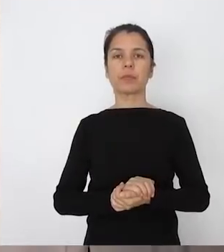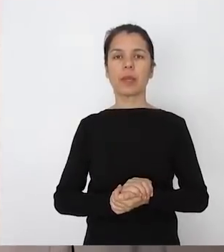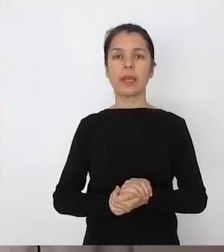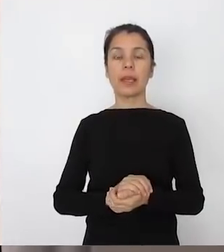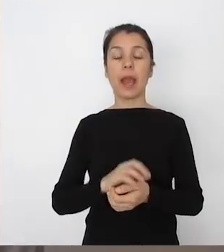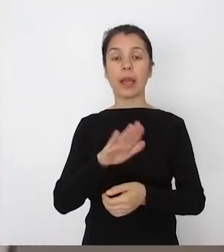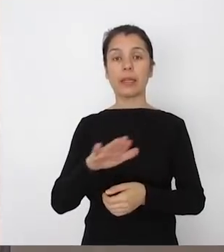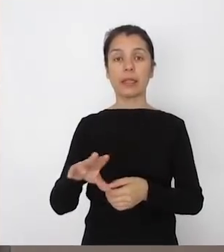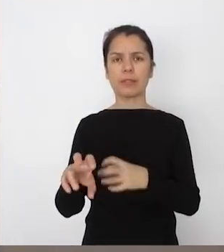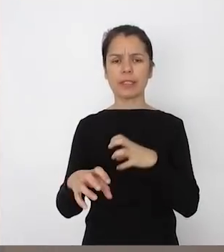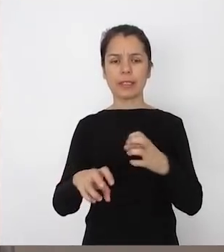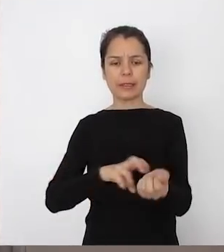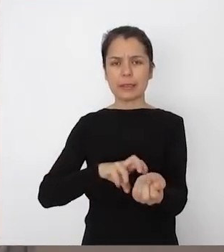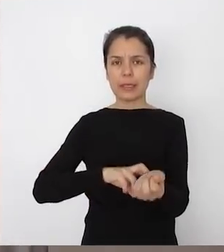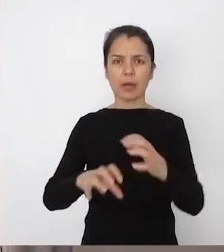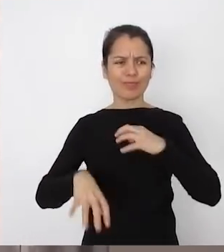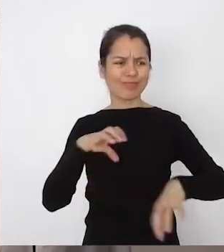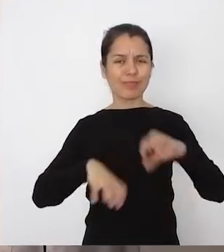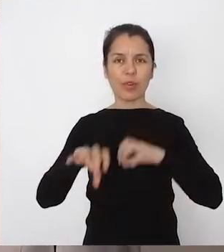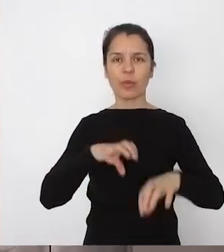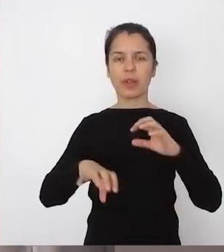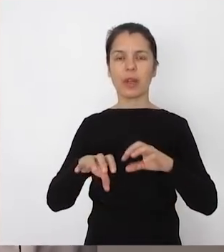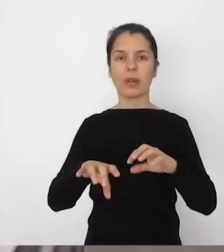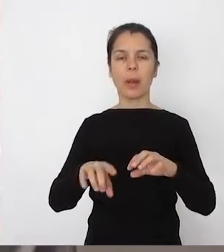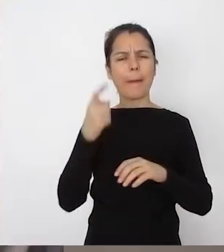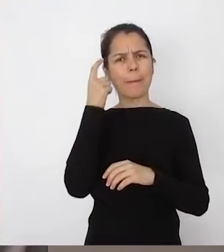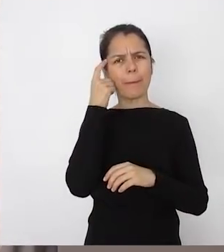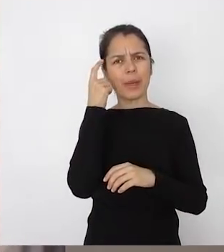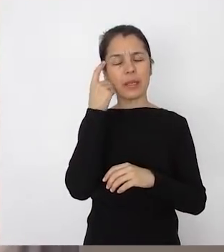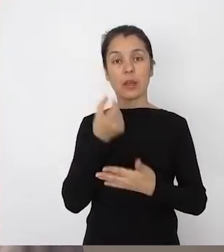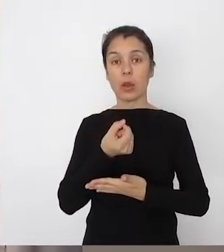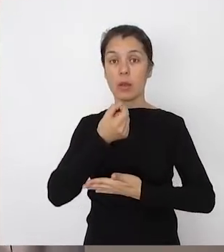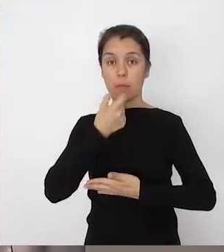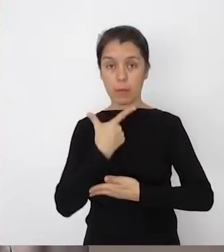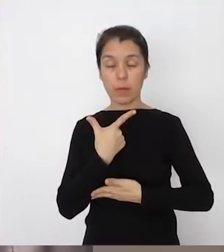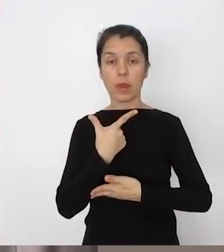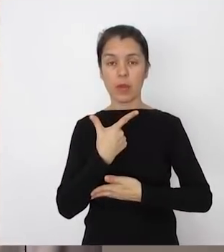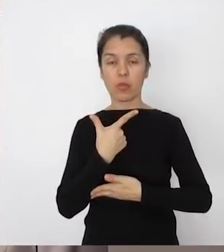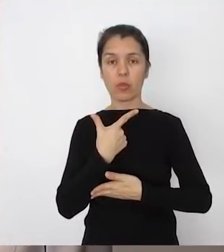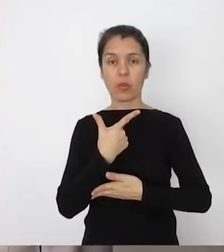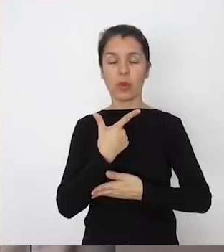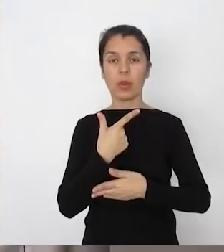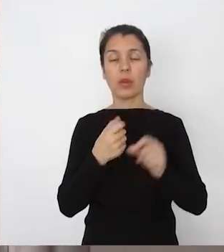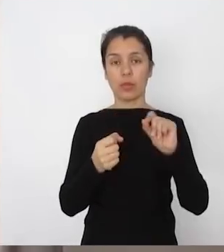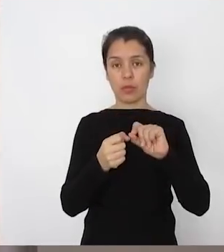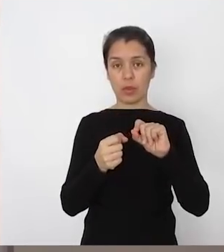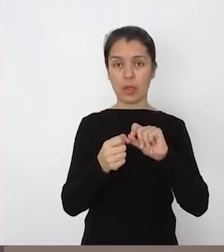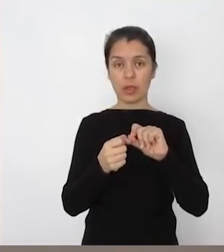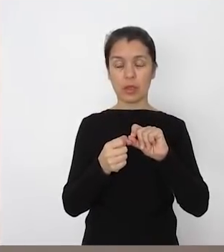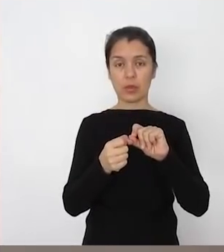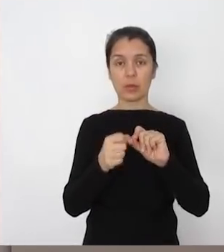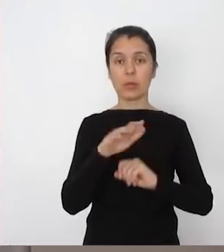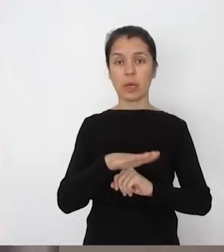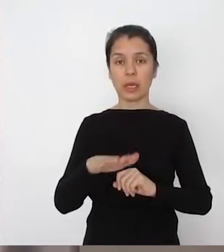amígdala, porque ela é um centro regulador do comportamento sexual e do comportamento agressivo, respostas emocionais e da reatividade a estímulos biologicamente